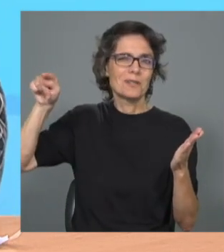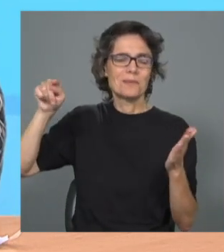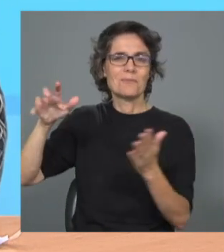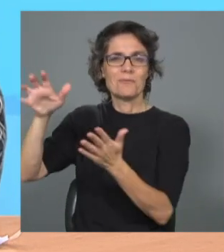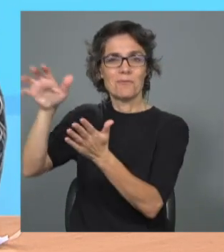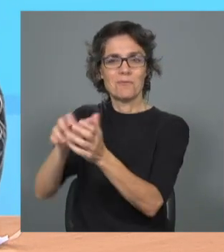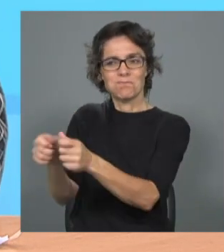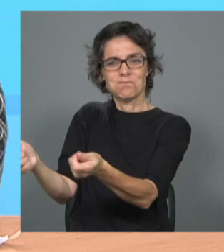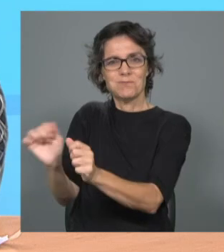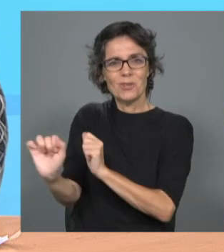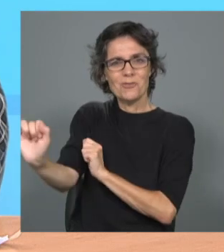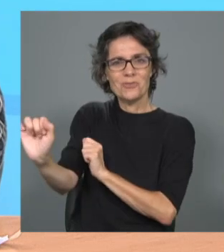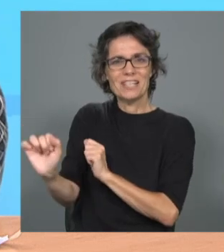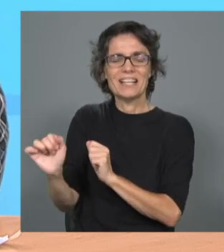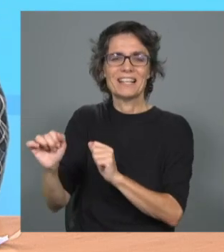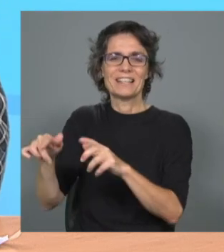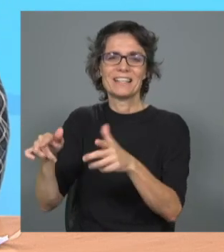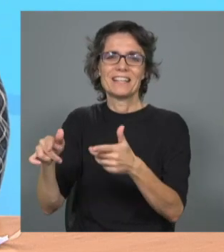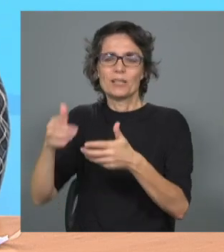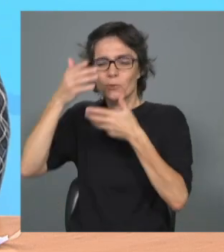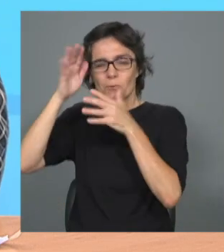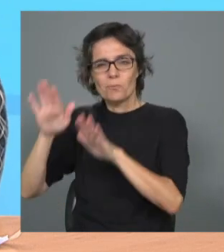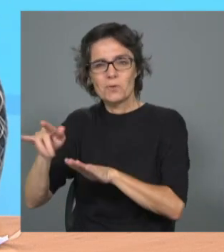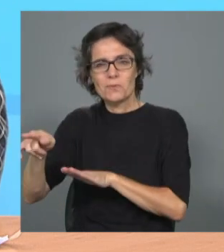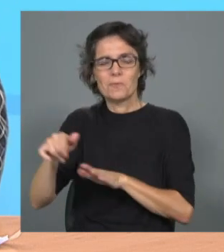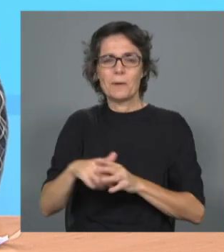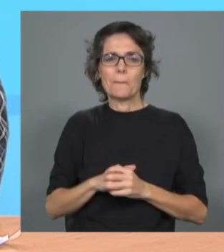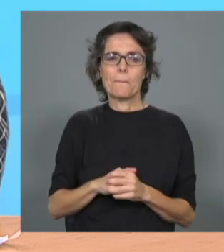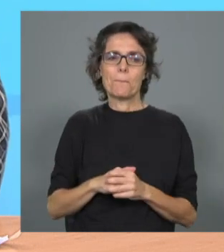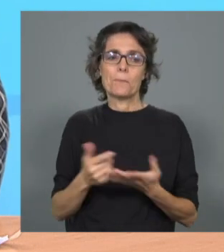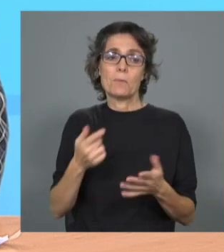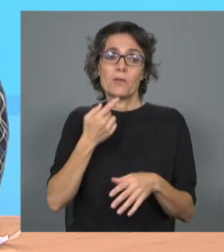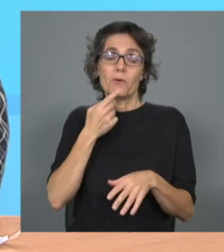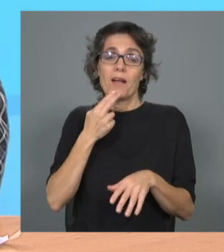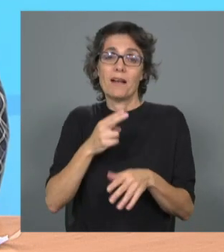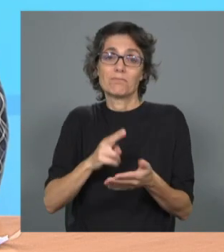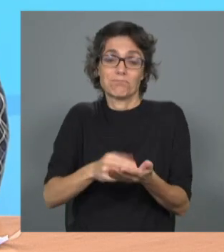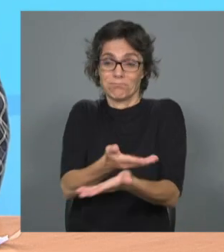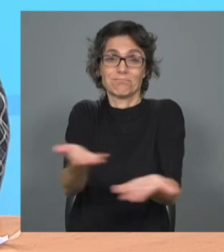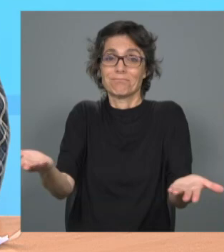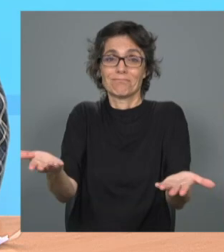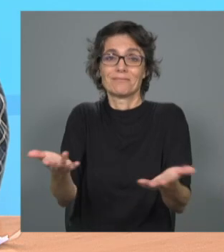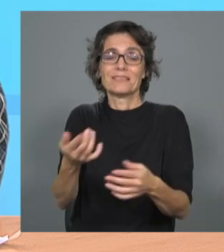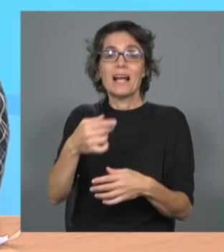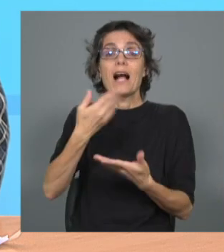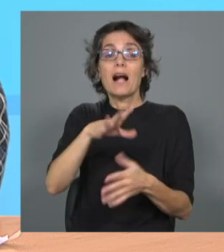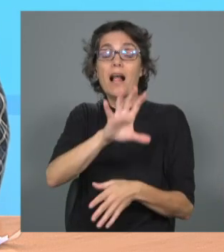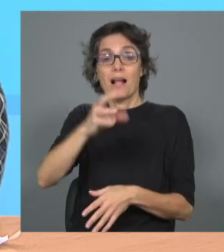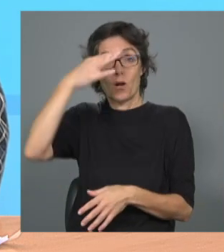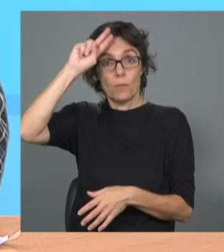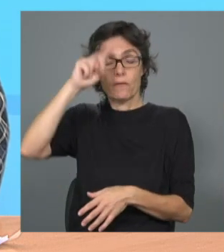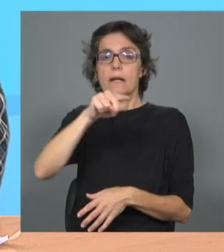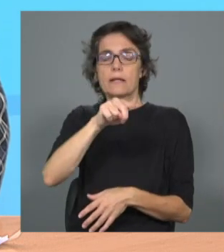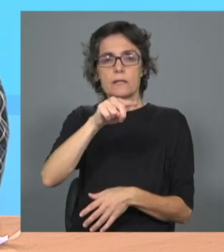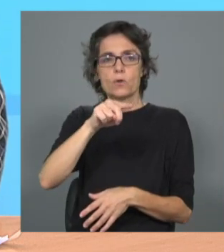realidade hoje está muito viva, está muito presente. A grande vantagem que eu diria que existe em Moçambique em relação a outros lugares é uma tolerância religiosa